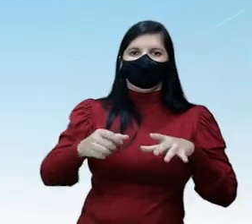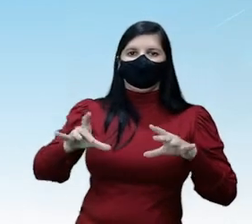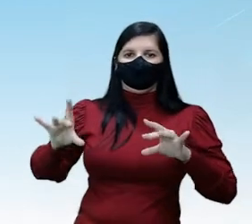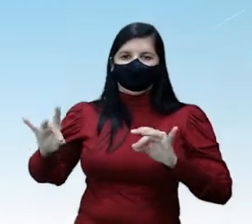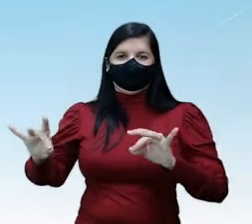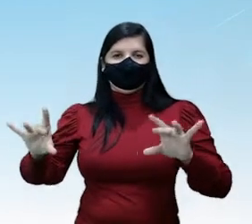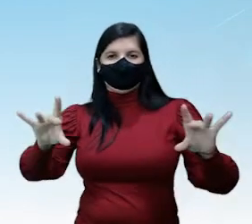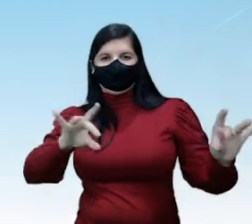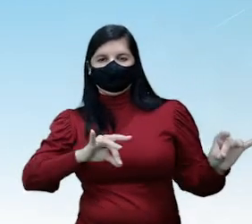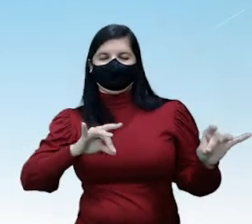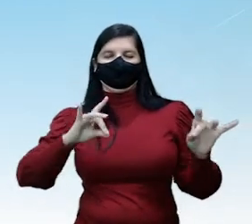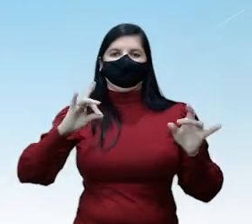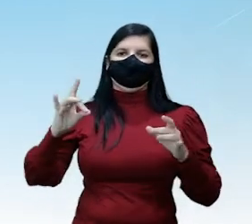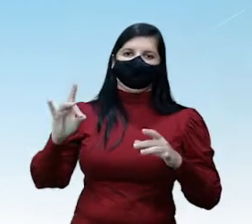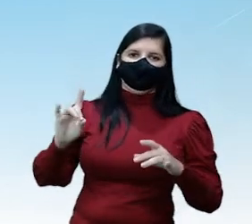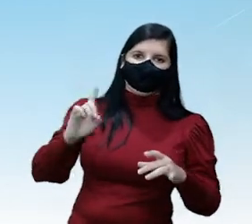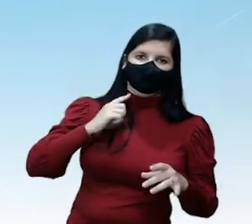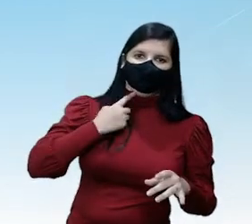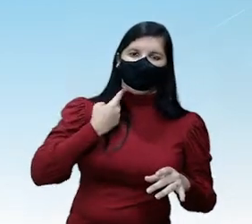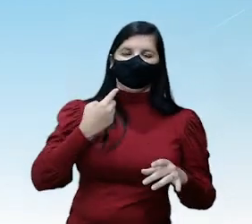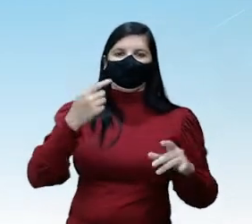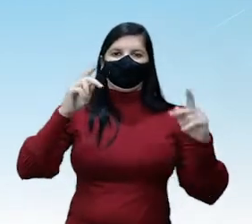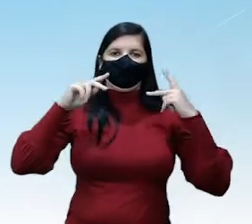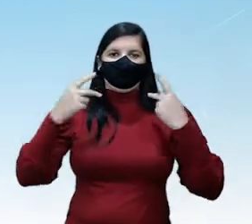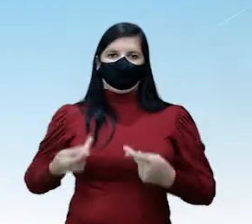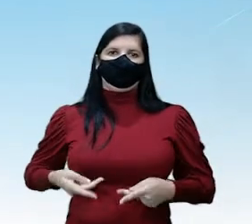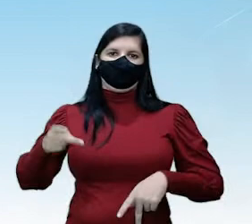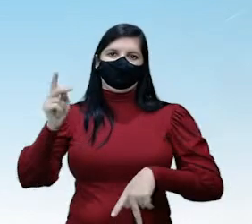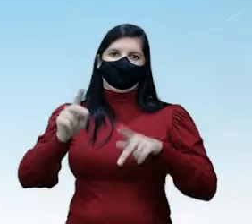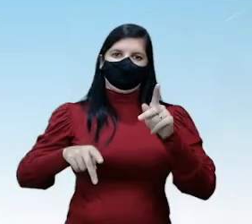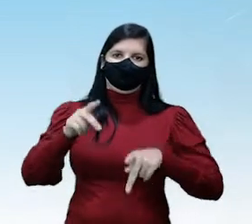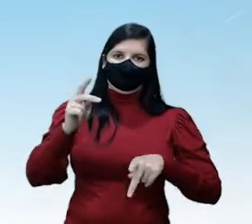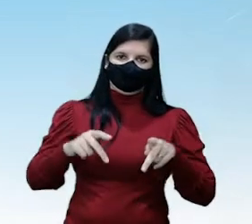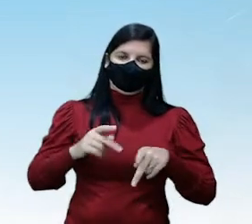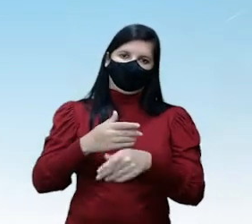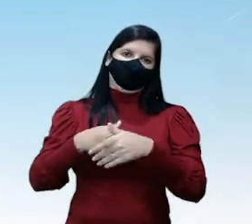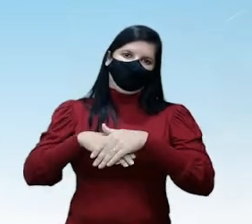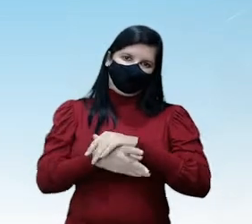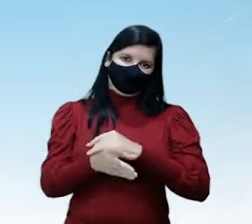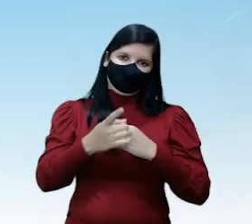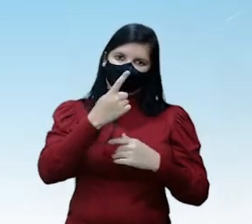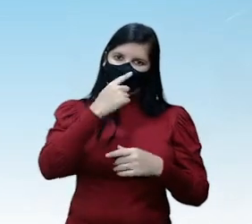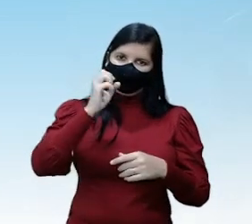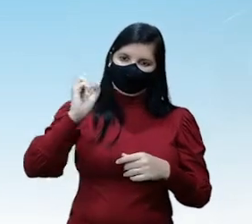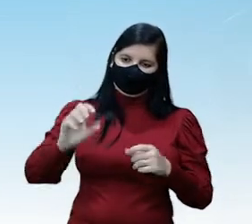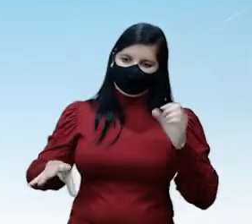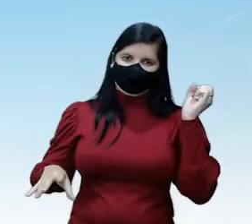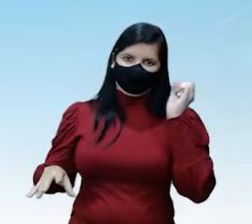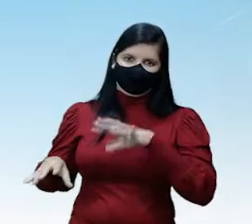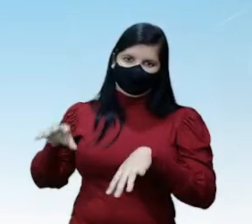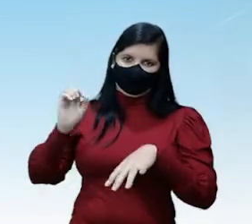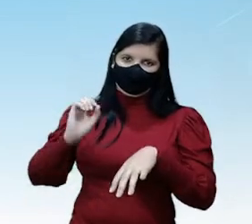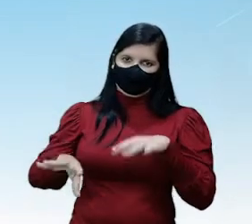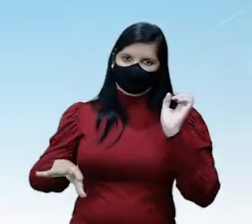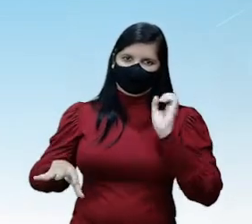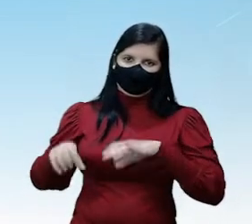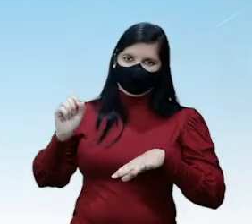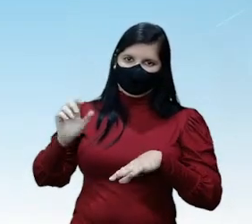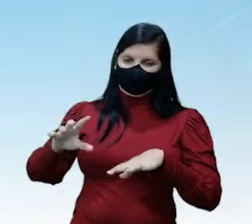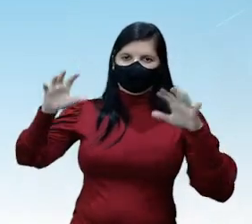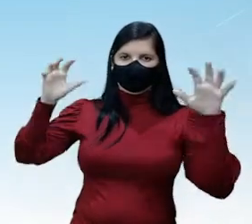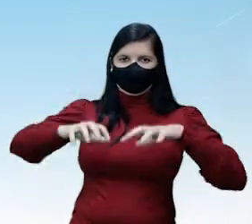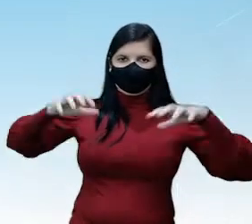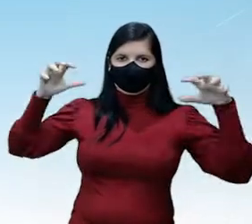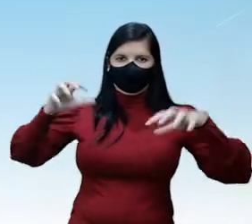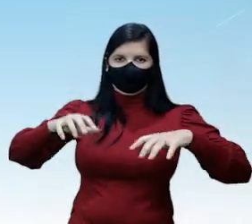mananciais, onde os seres humanos, a população, tem aquele costume de jogar lixo no chão e depois chove, vai